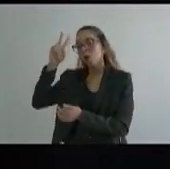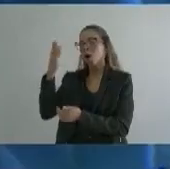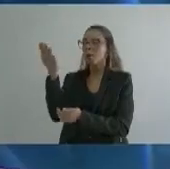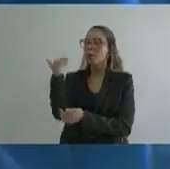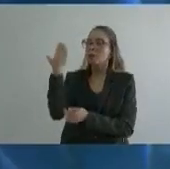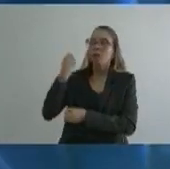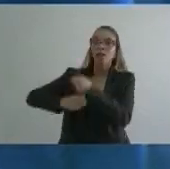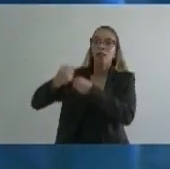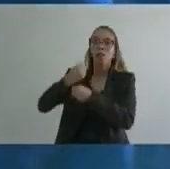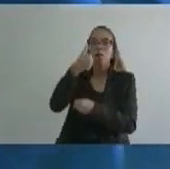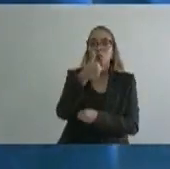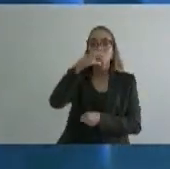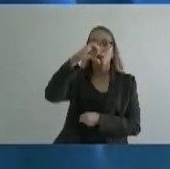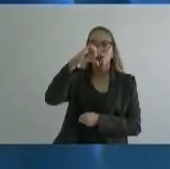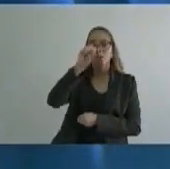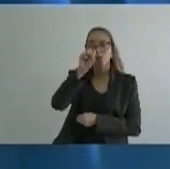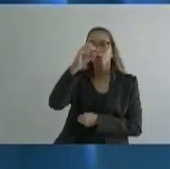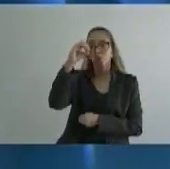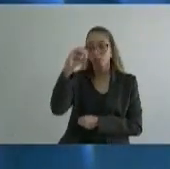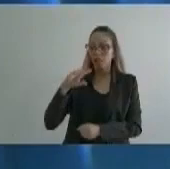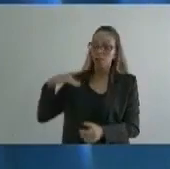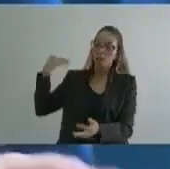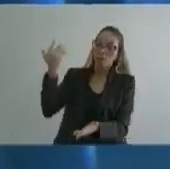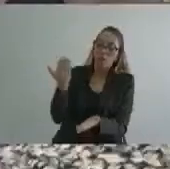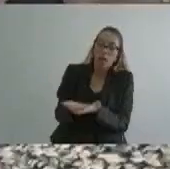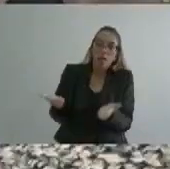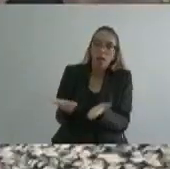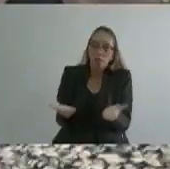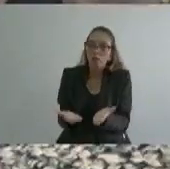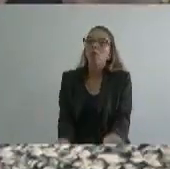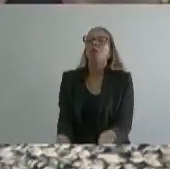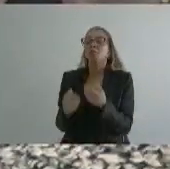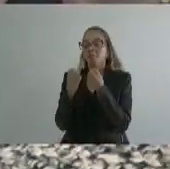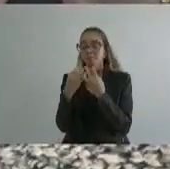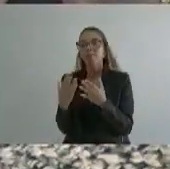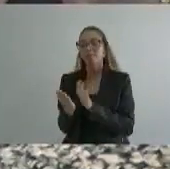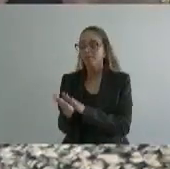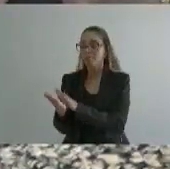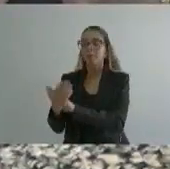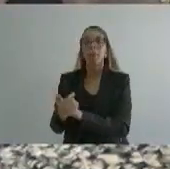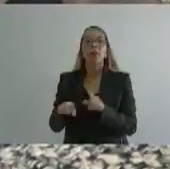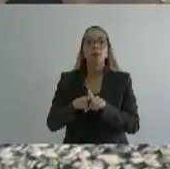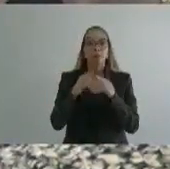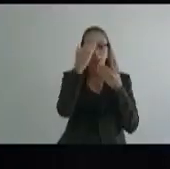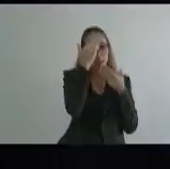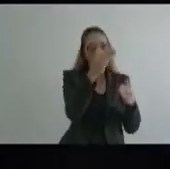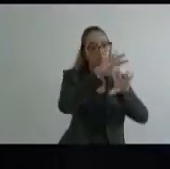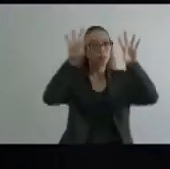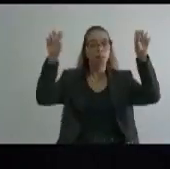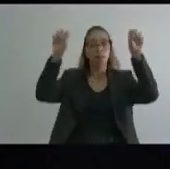em 1980. Agradeço ao Tribunal de Contas do Estado de Mato Grosso, na pessoa de todos